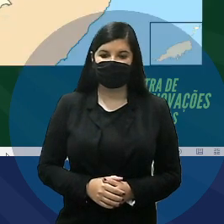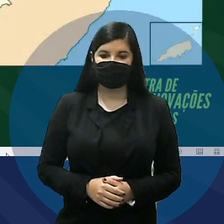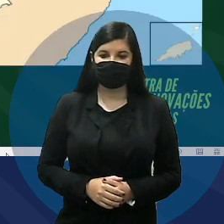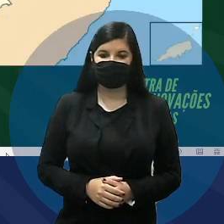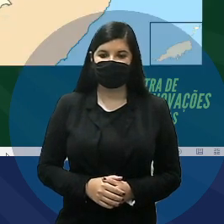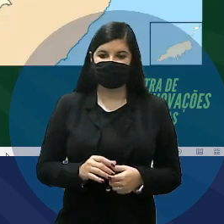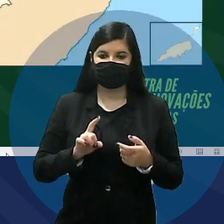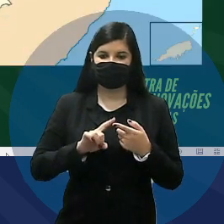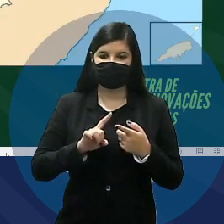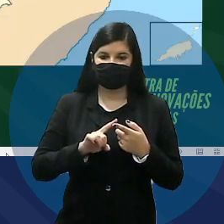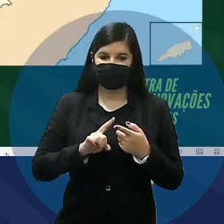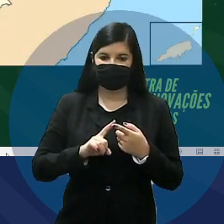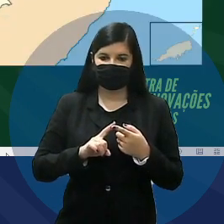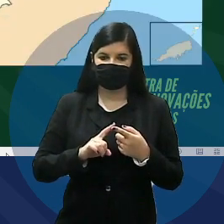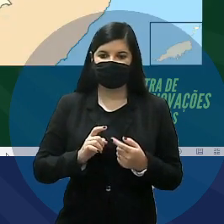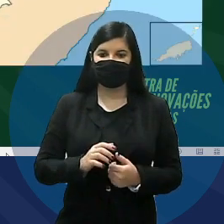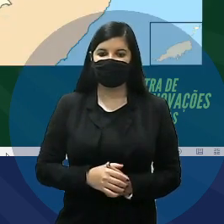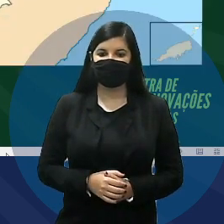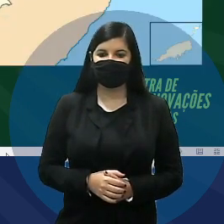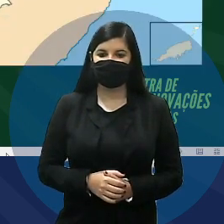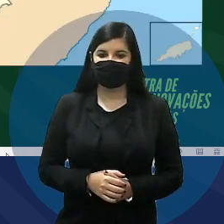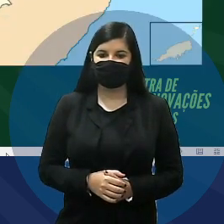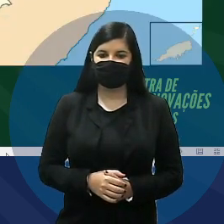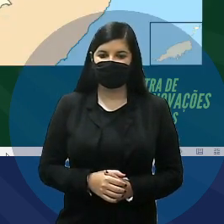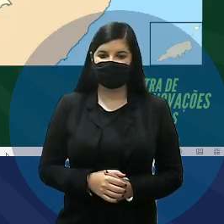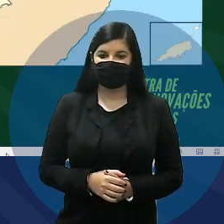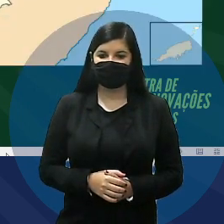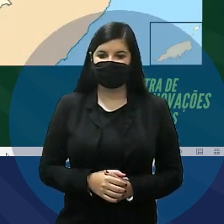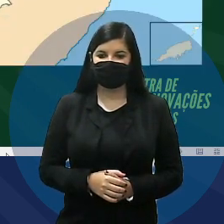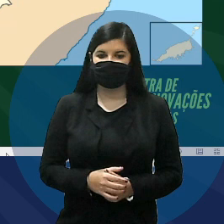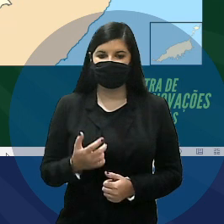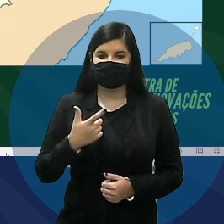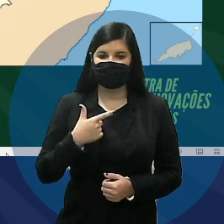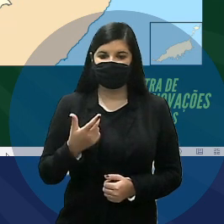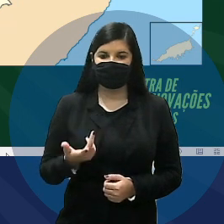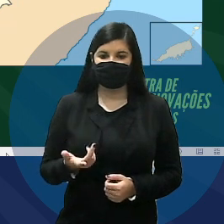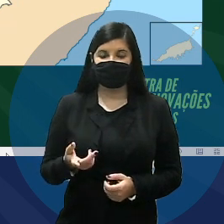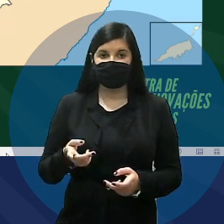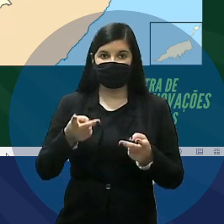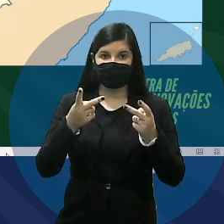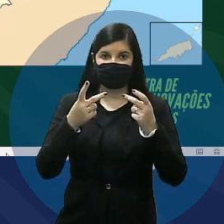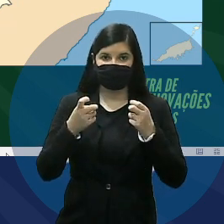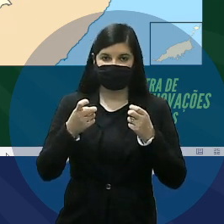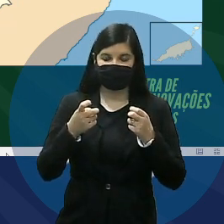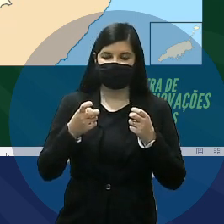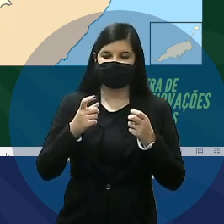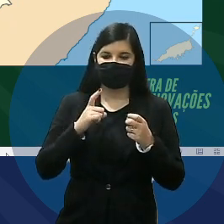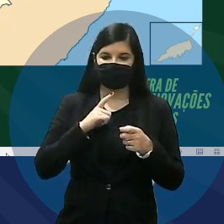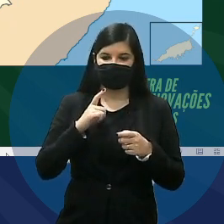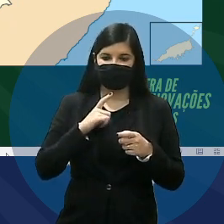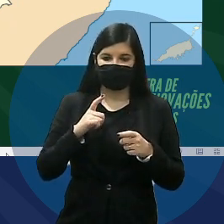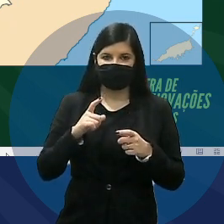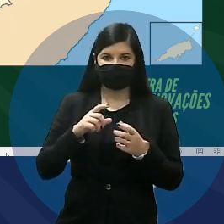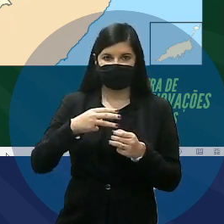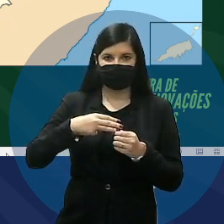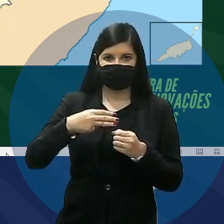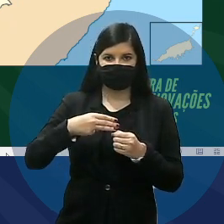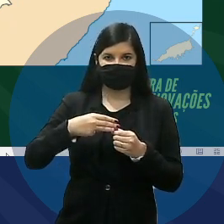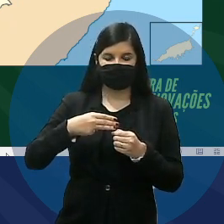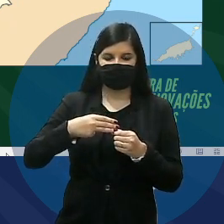Também, já falei. Bom, como recorte espacial, em vermelho, temos o município